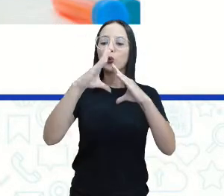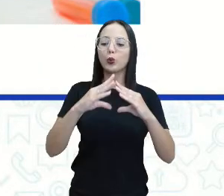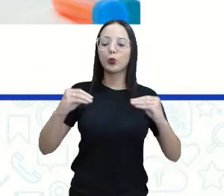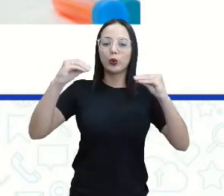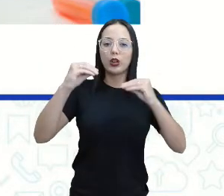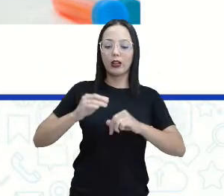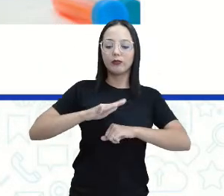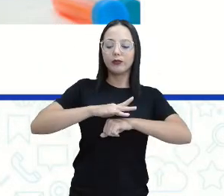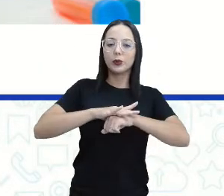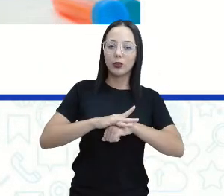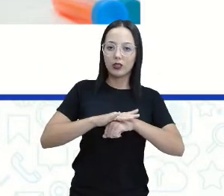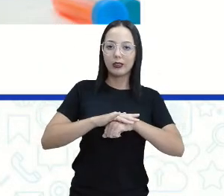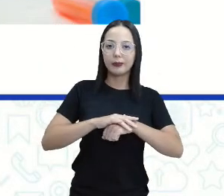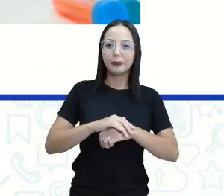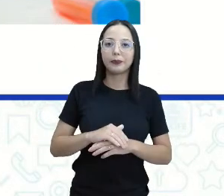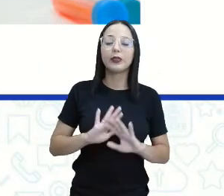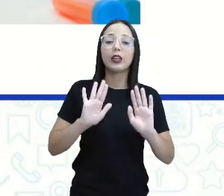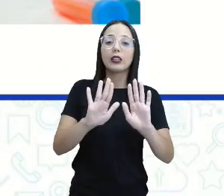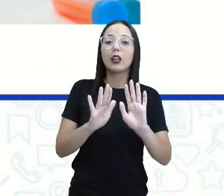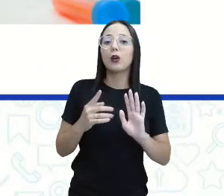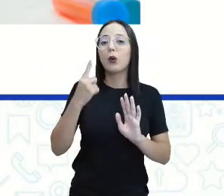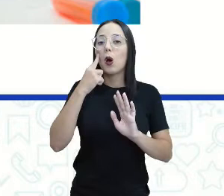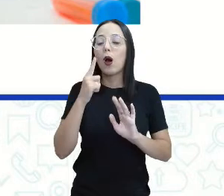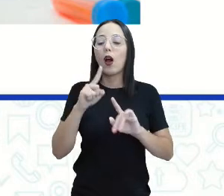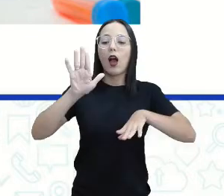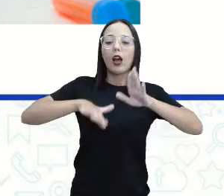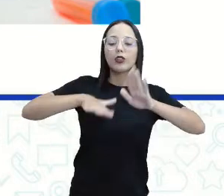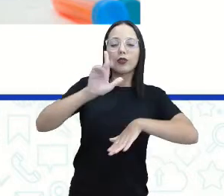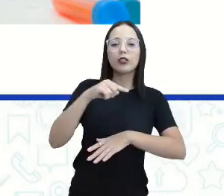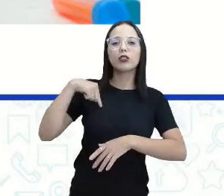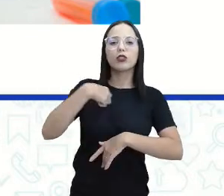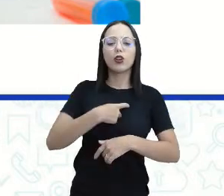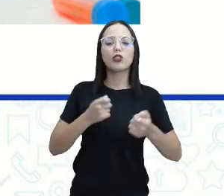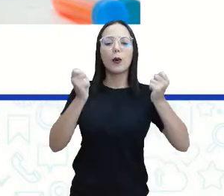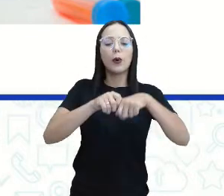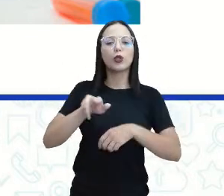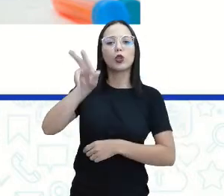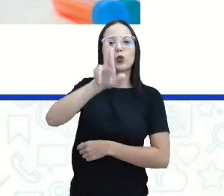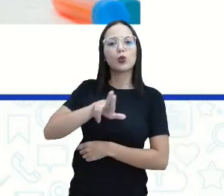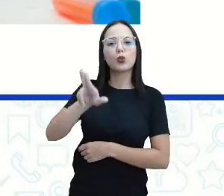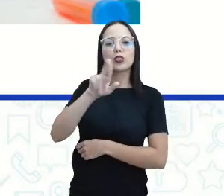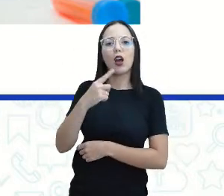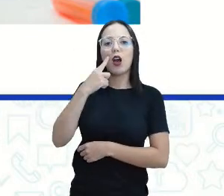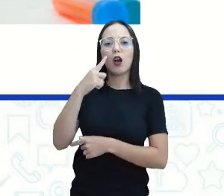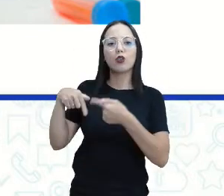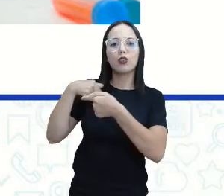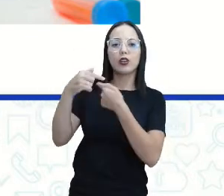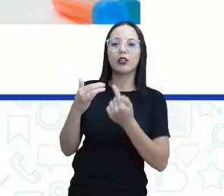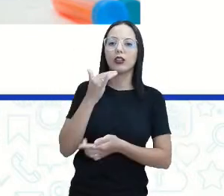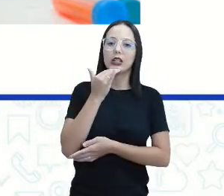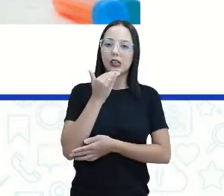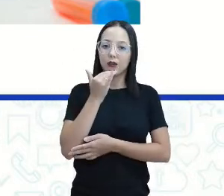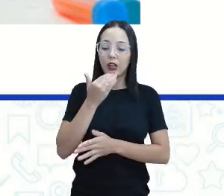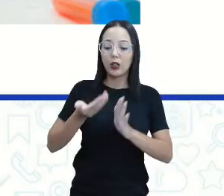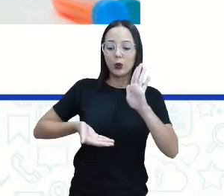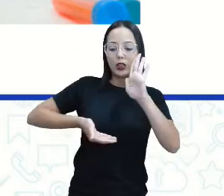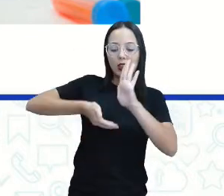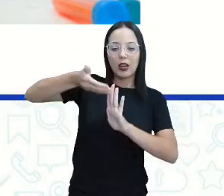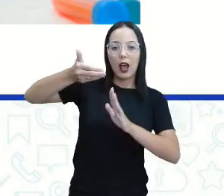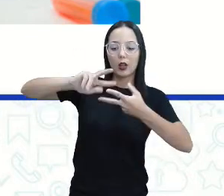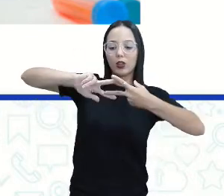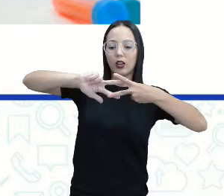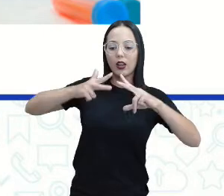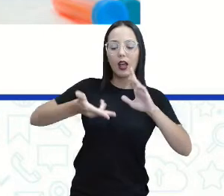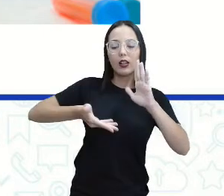uma enfermidade. Então, muitas vezes a gente pode usar genes defeituosos ou ausentes, retirar do nosso